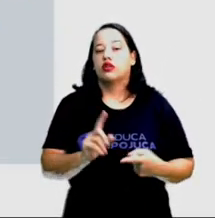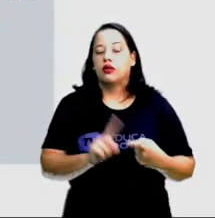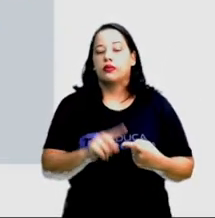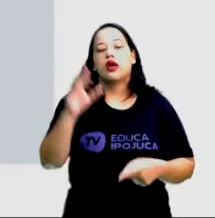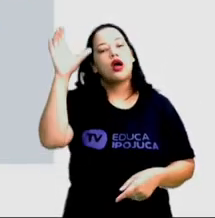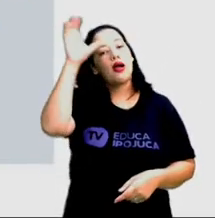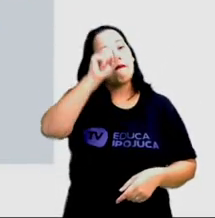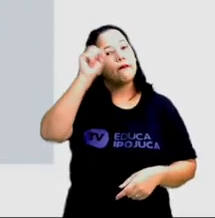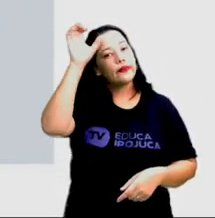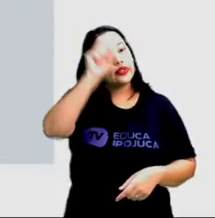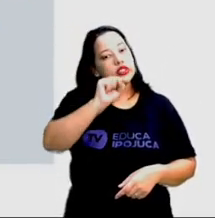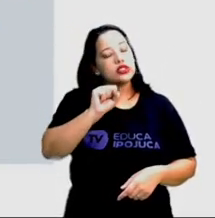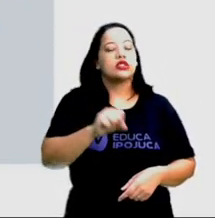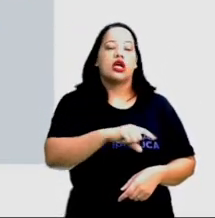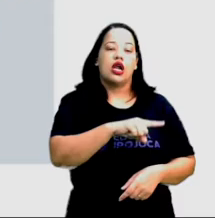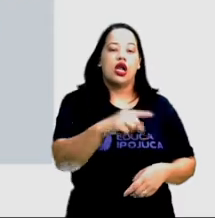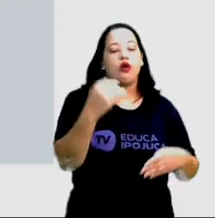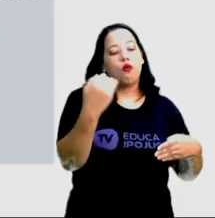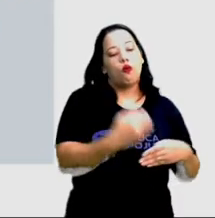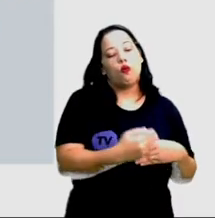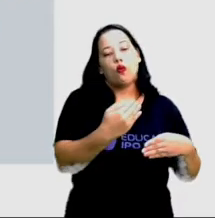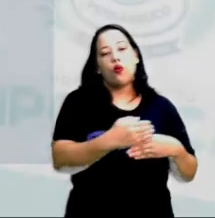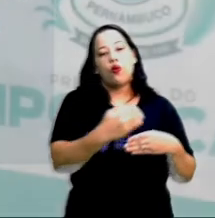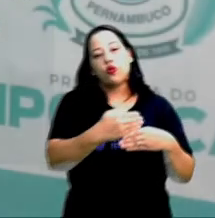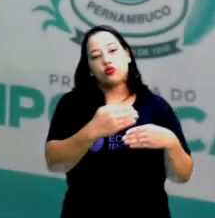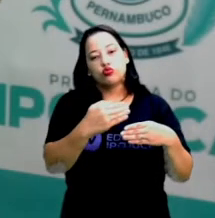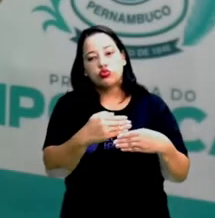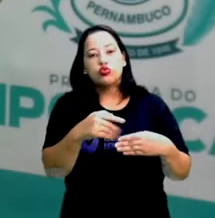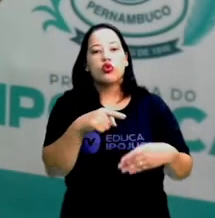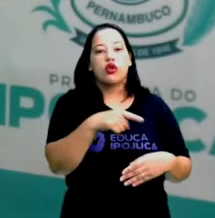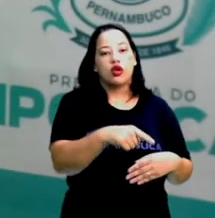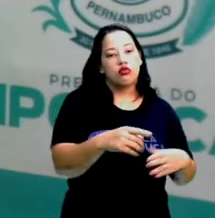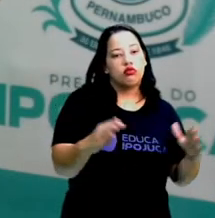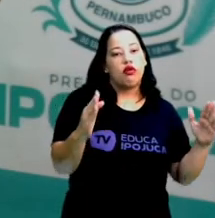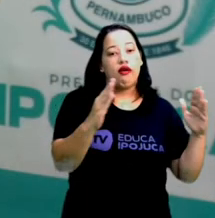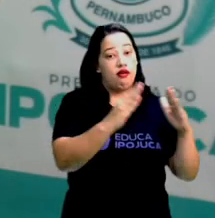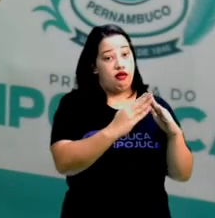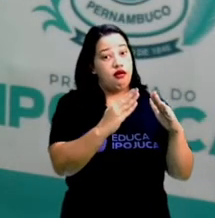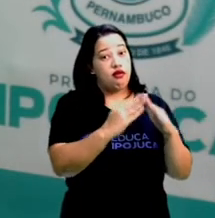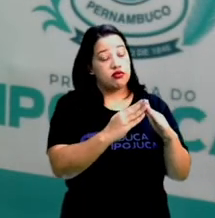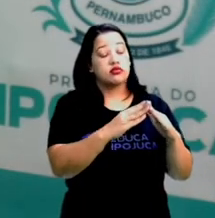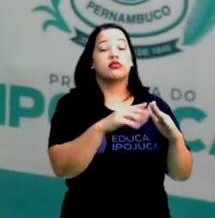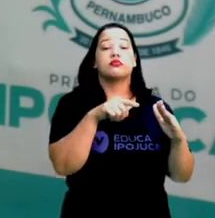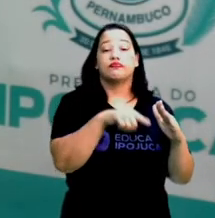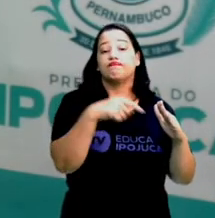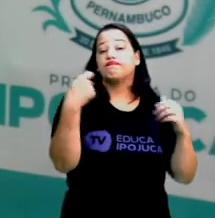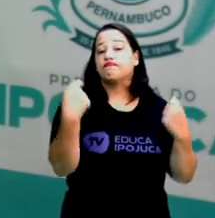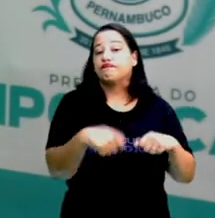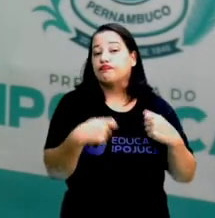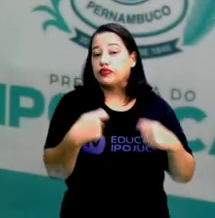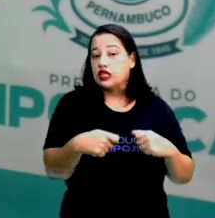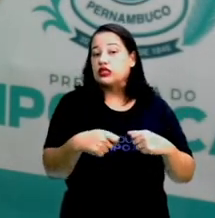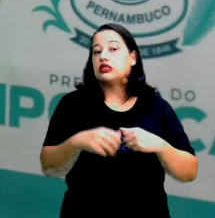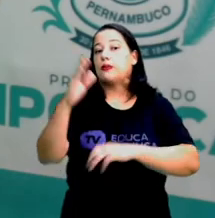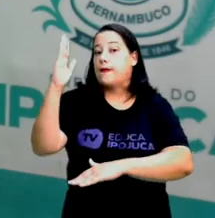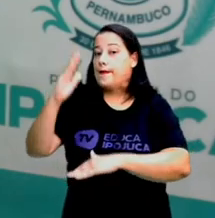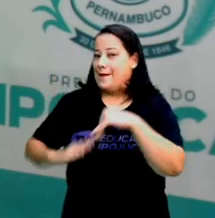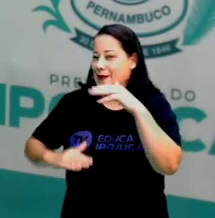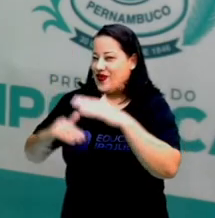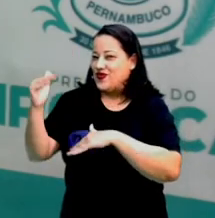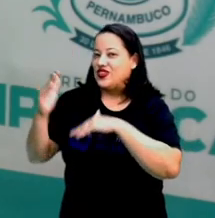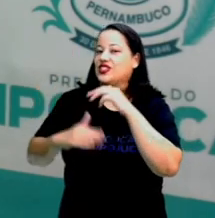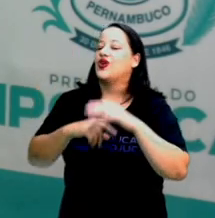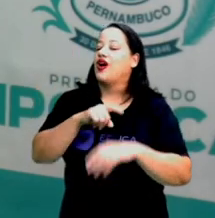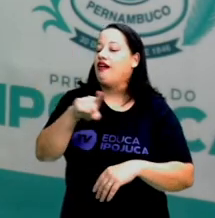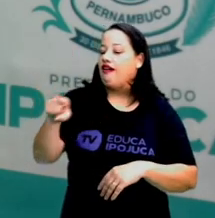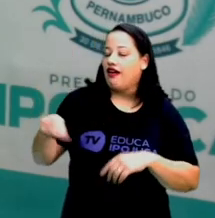Aprendemos também que para construir uma moradia, nós contamos com a ajuda de alguns profissionais